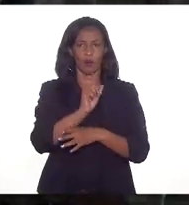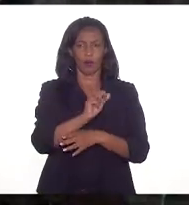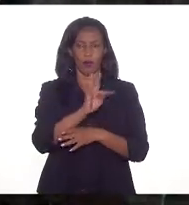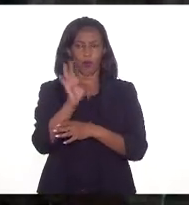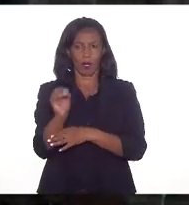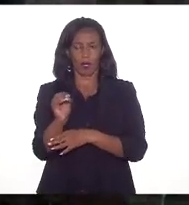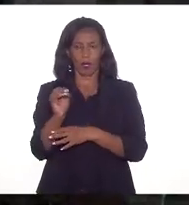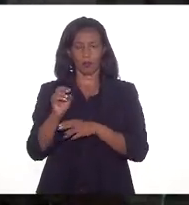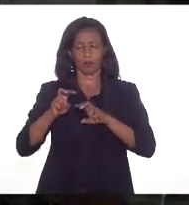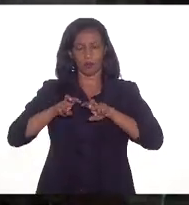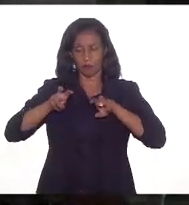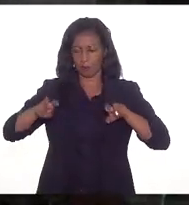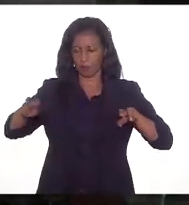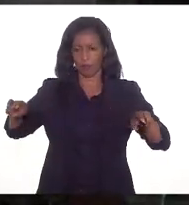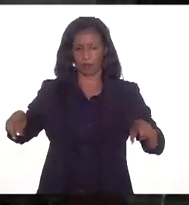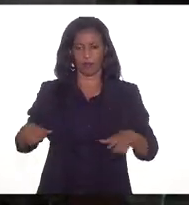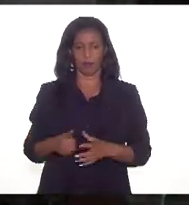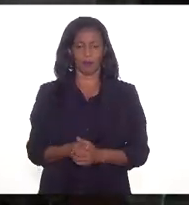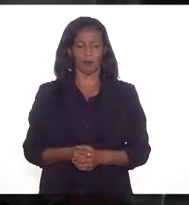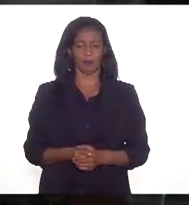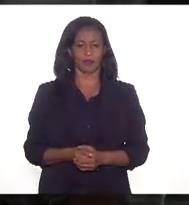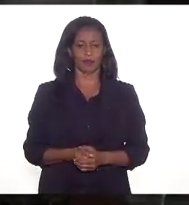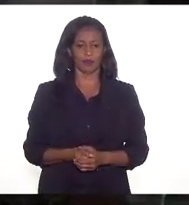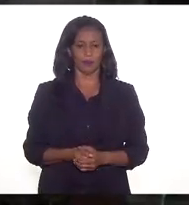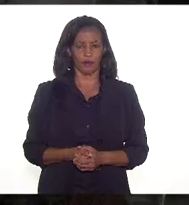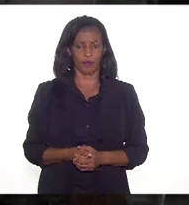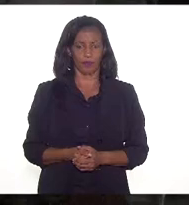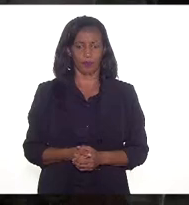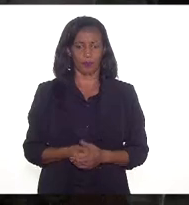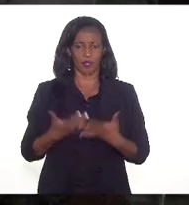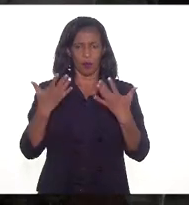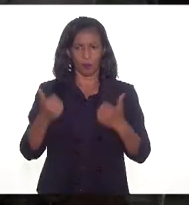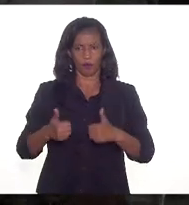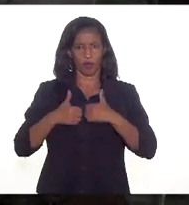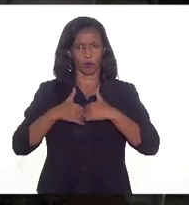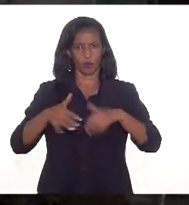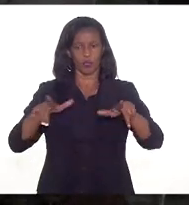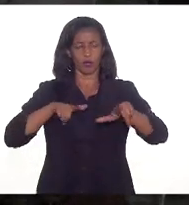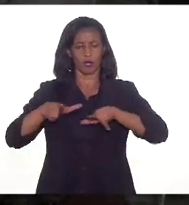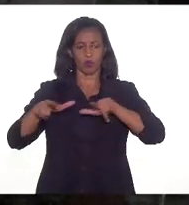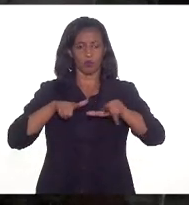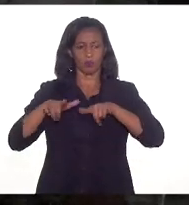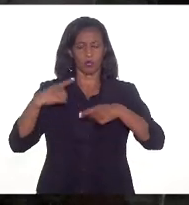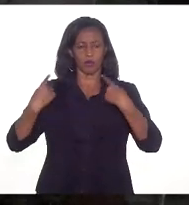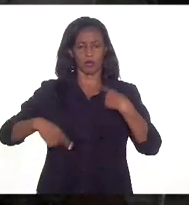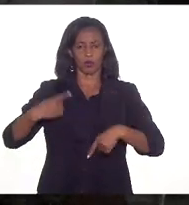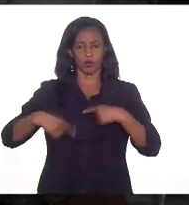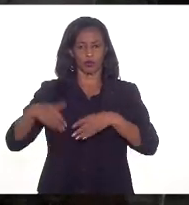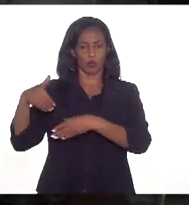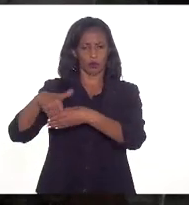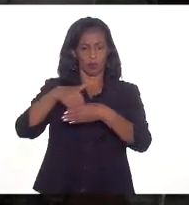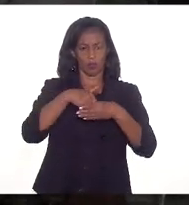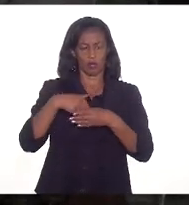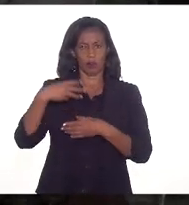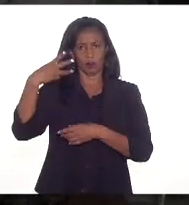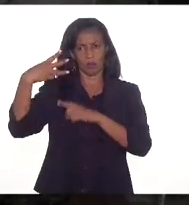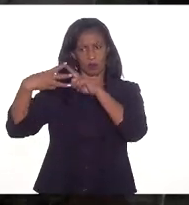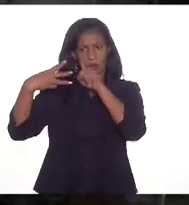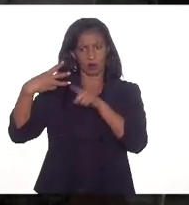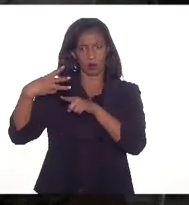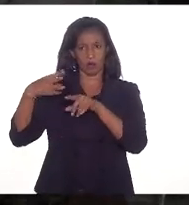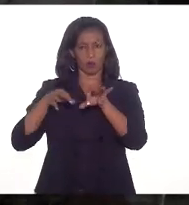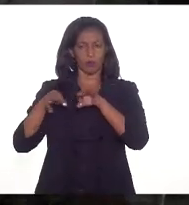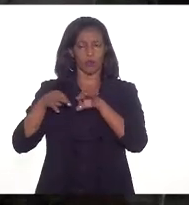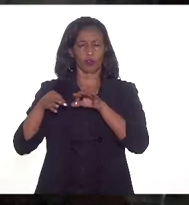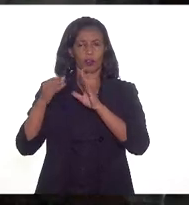mesa 651-2020. Vamos reiniciar os trabalhos para a discussão da votação de 3 projetos de lei